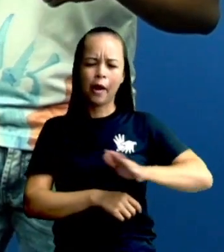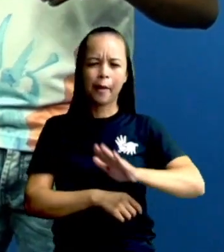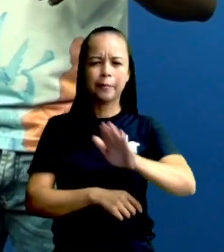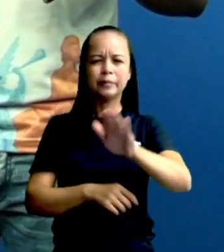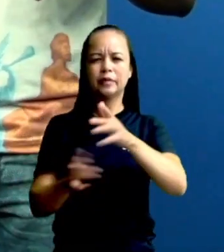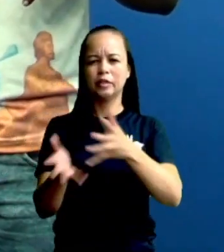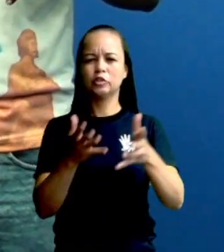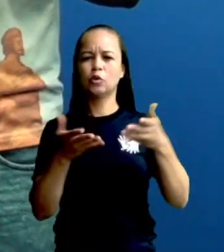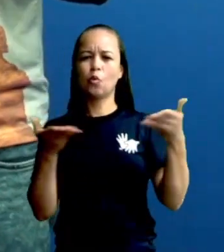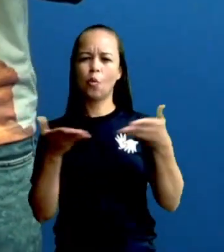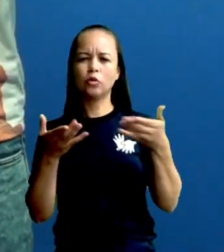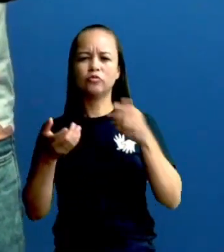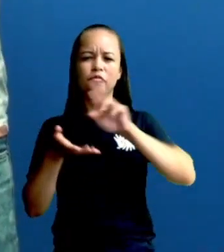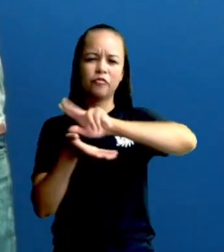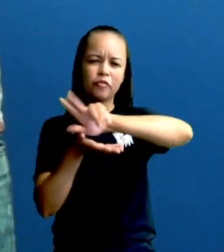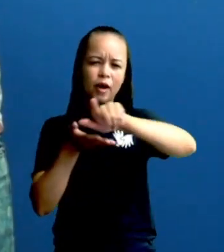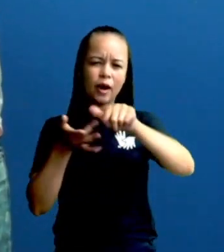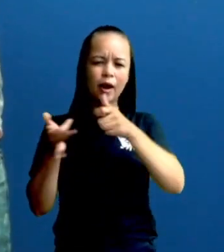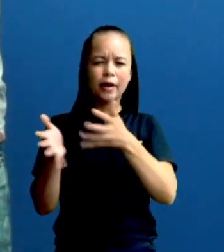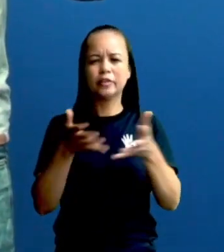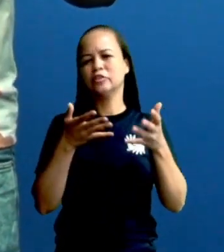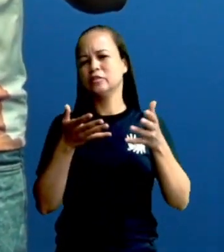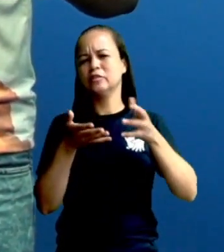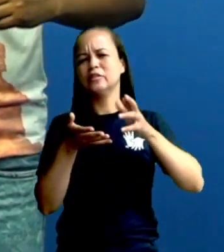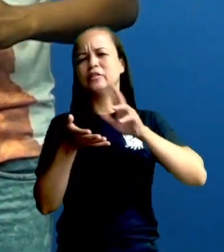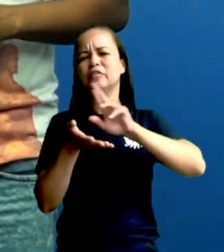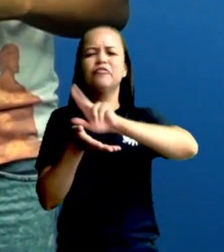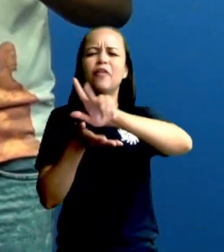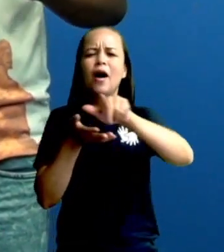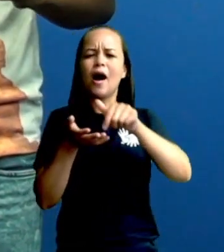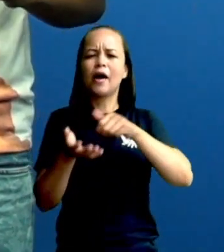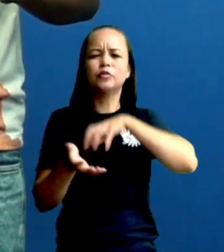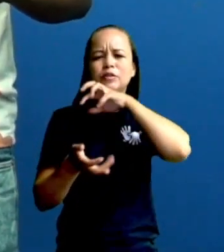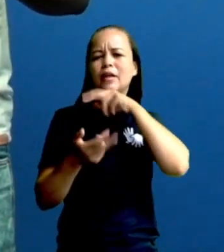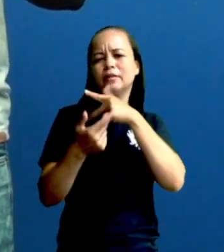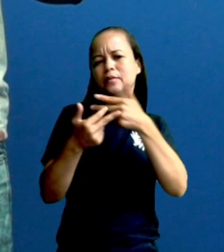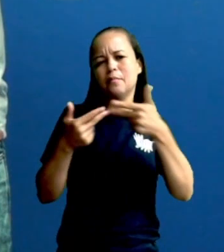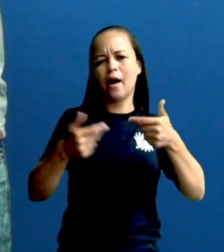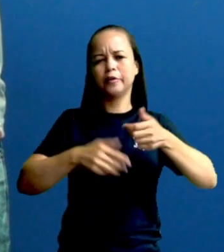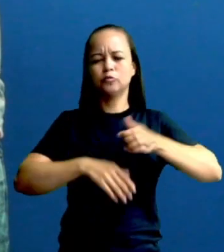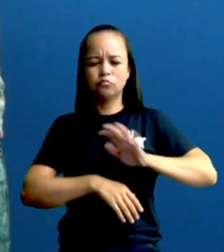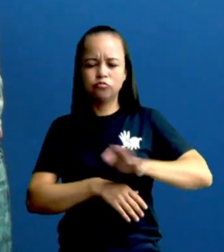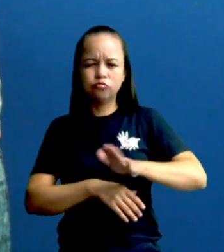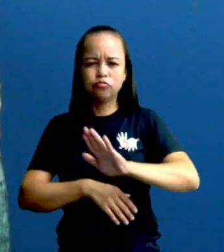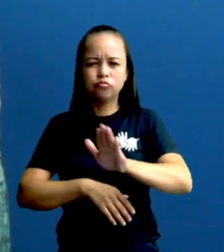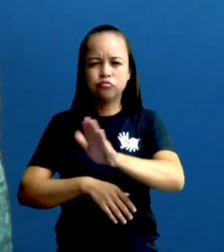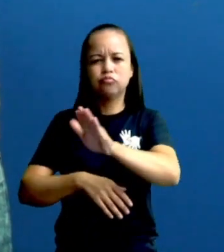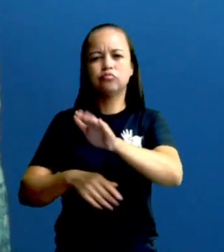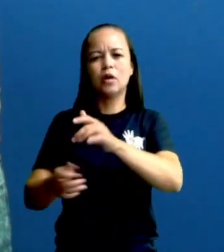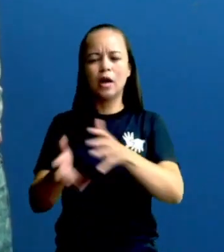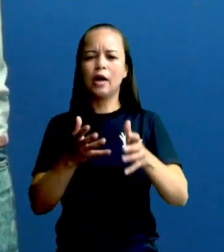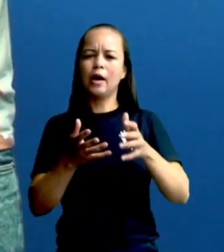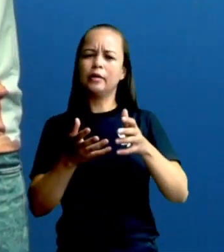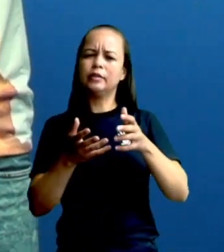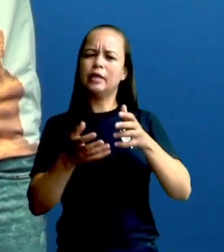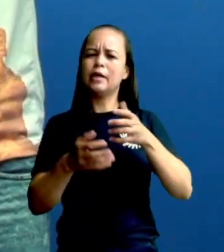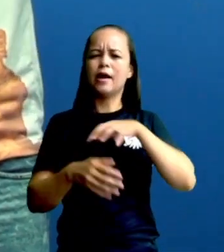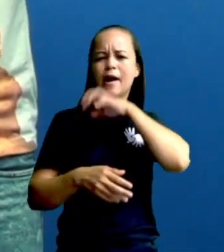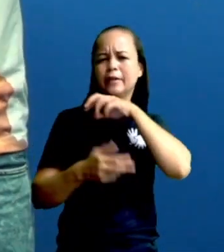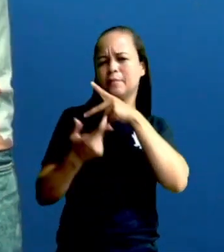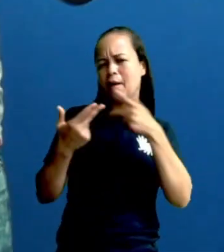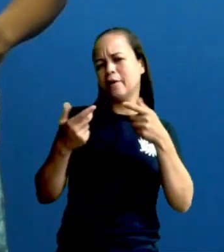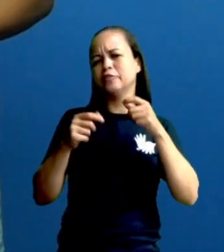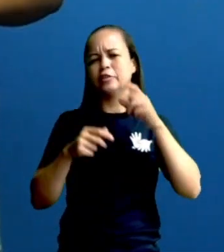tartarugas, jacarés, lagartixas, enfim, um assunto muito bacana de animais que você vê lá no seu quintal, lá no